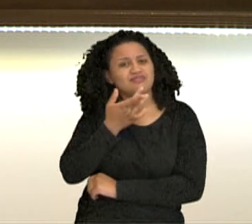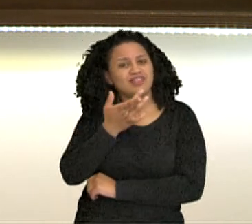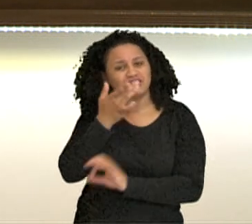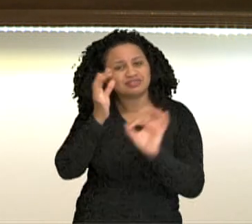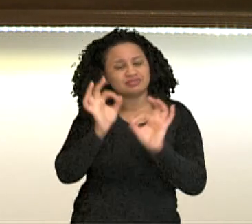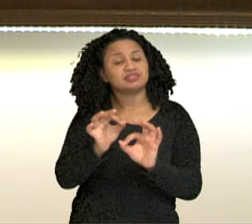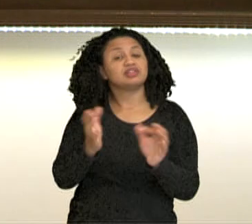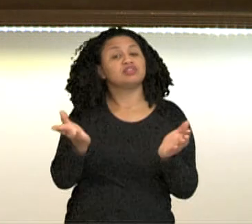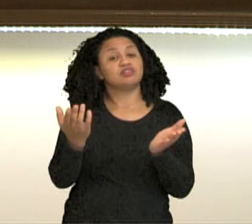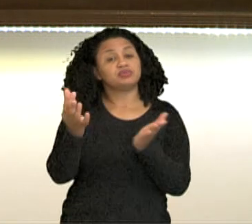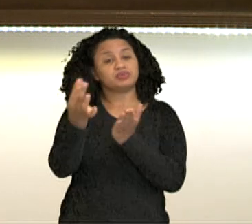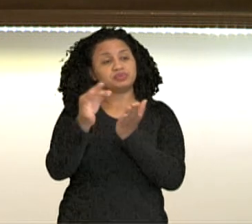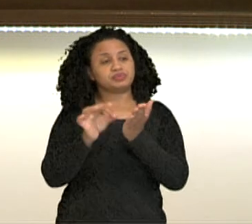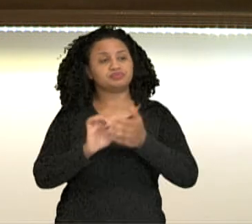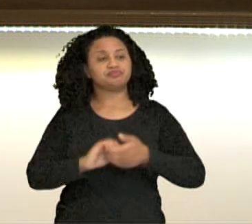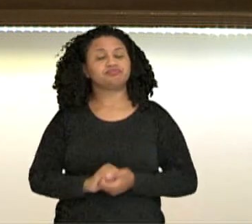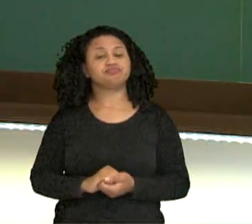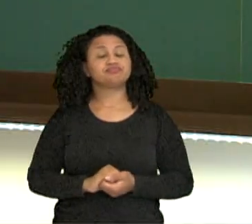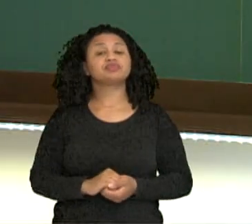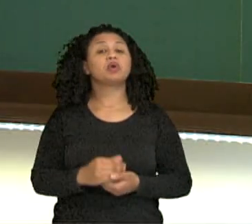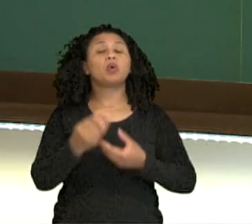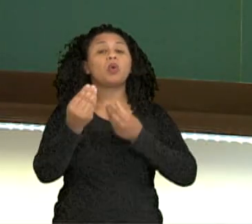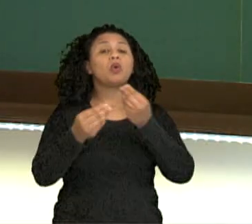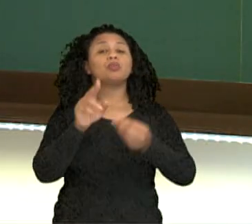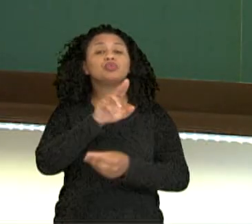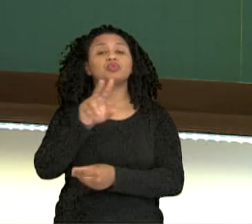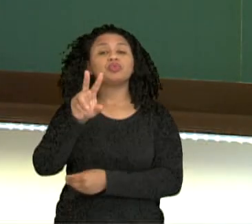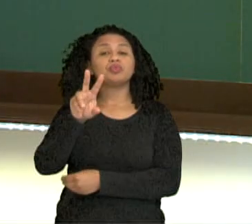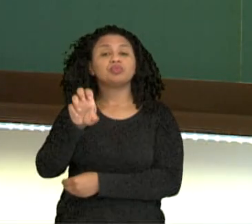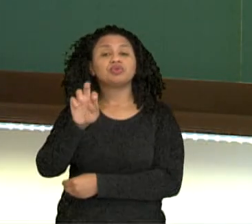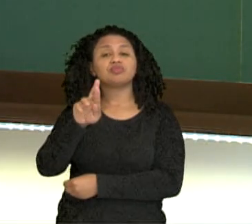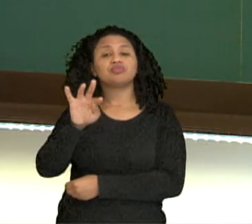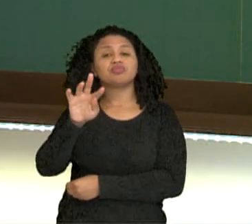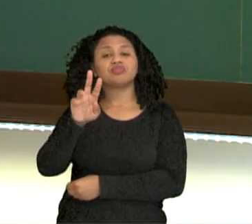vamos corrigir? Então, lá. Como que é o nome do vértice?